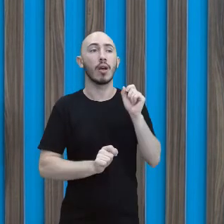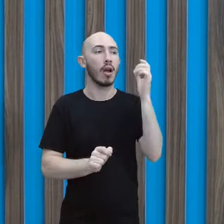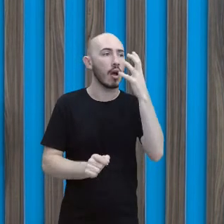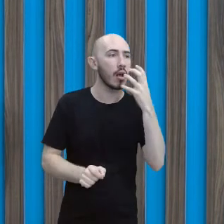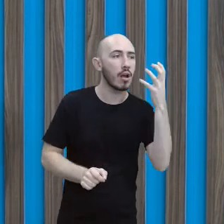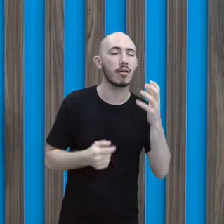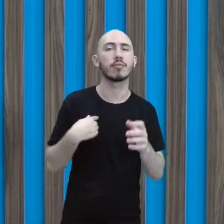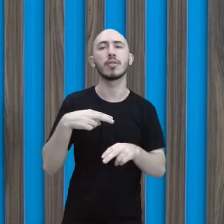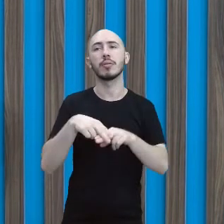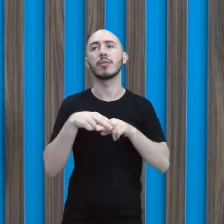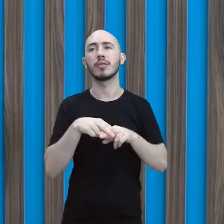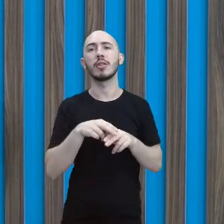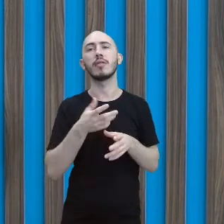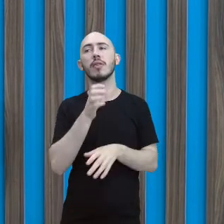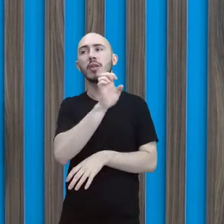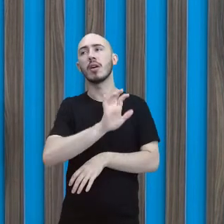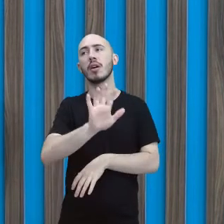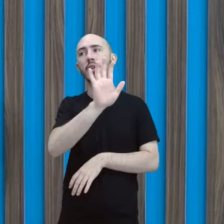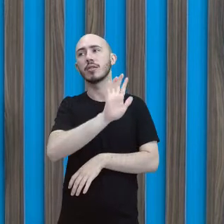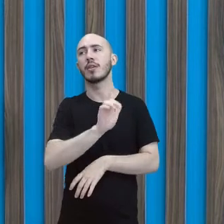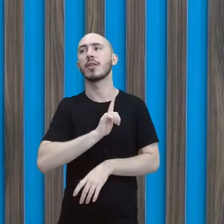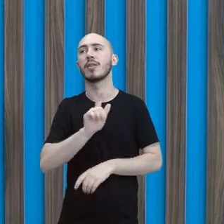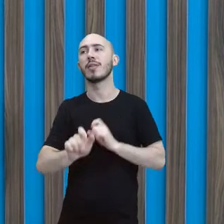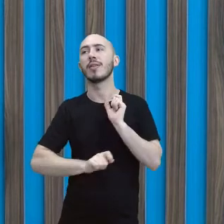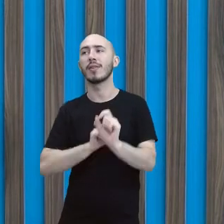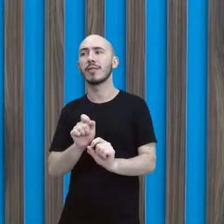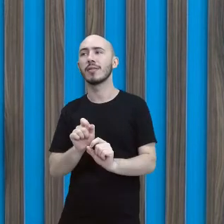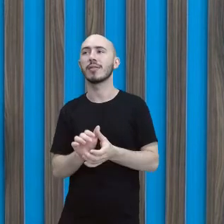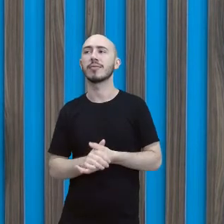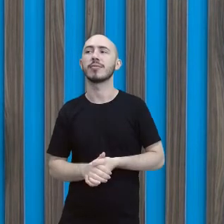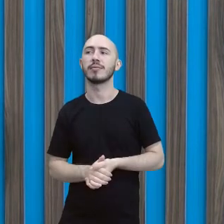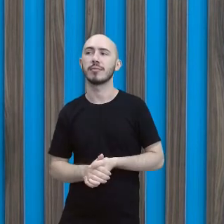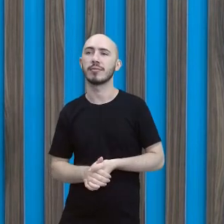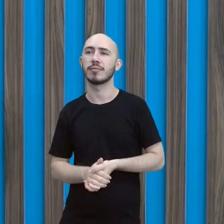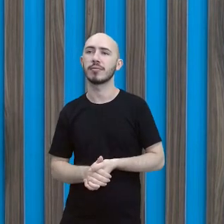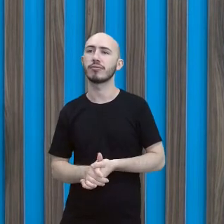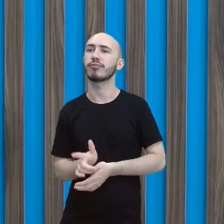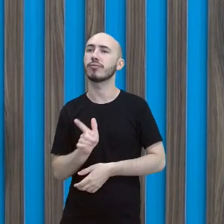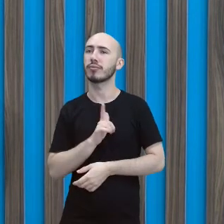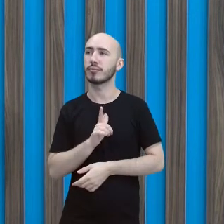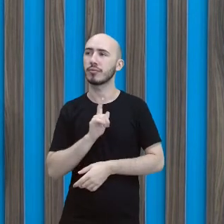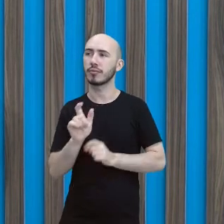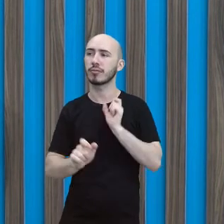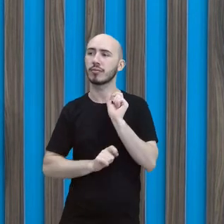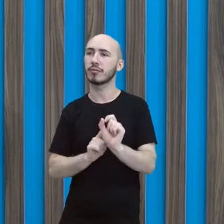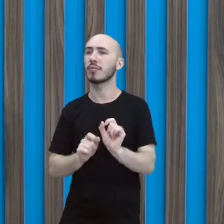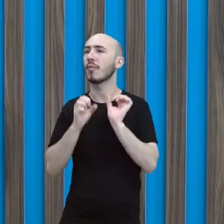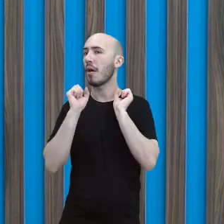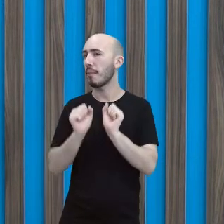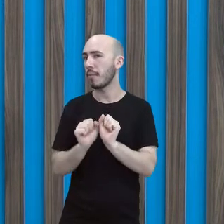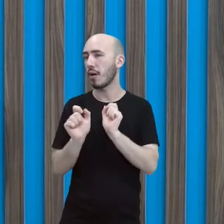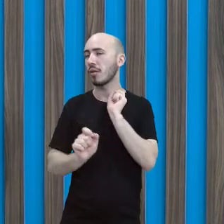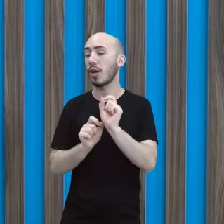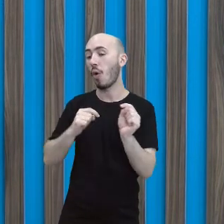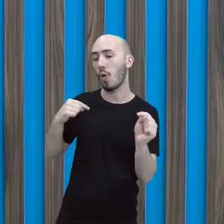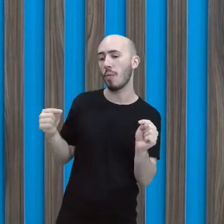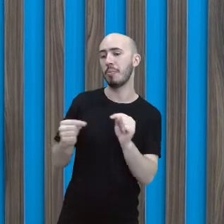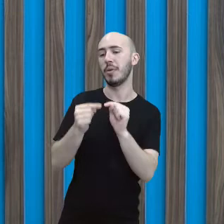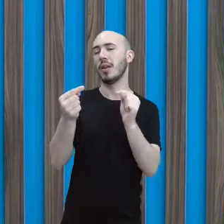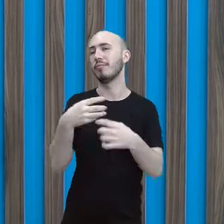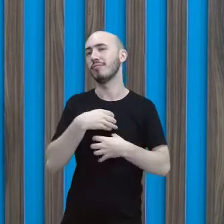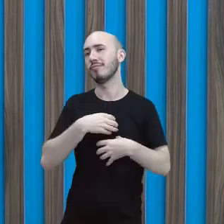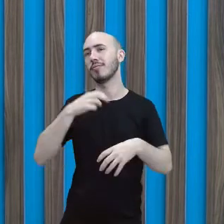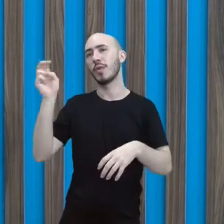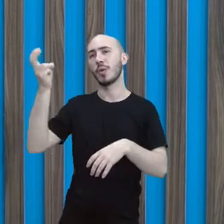região, ela me atrai, por exemplo, economicamente, professor, vai ser mais viável para mim. Questões culturais. Poxa,